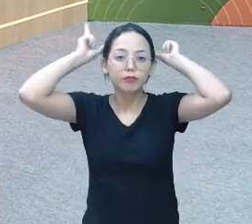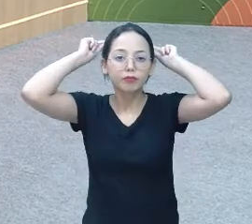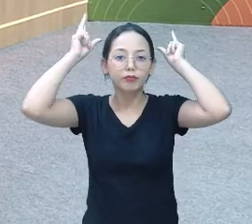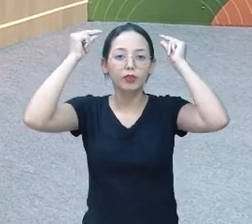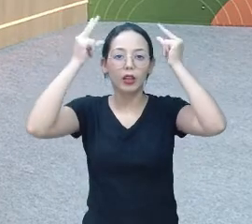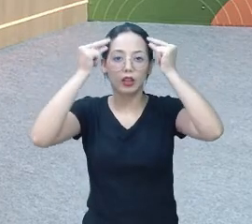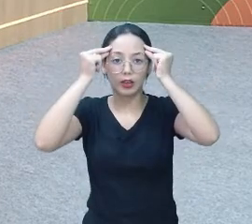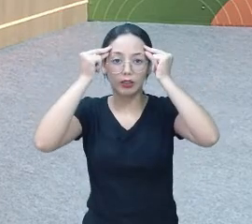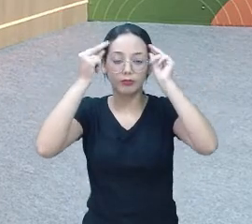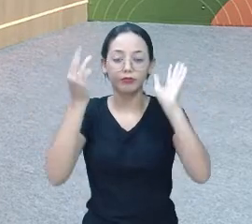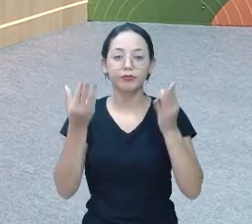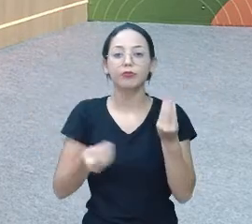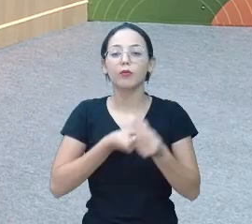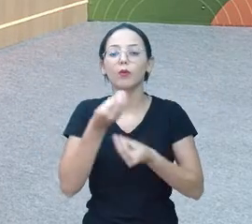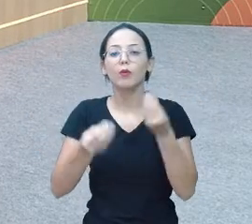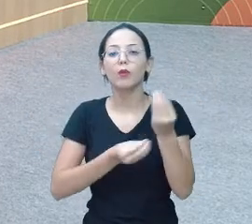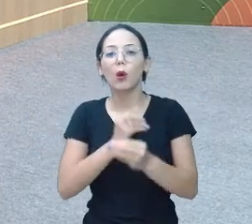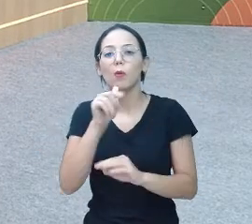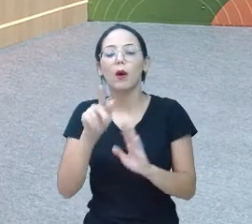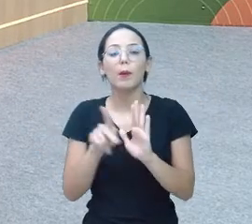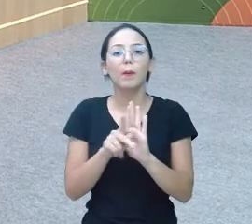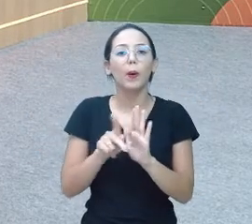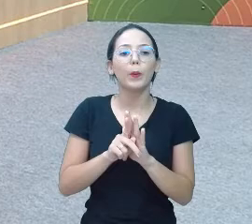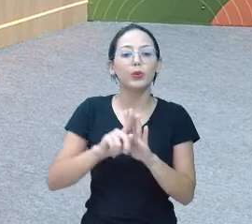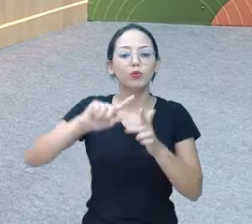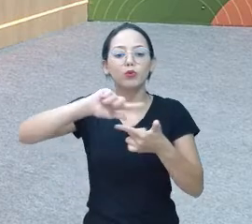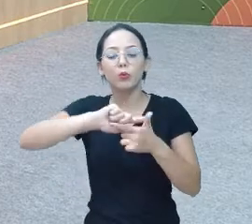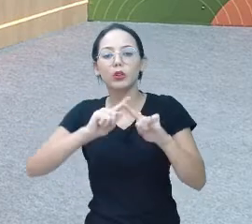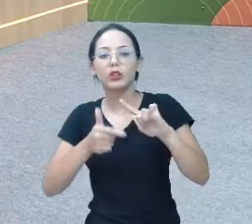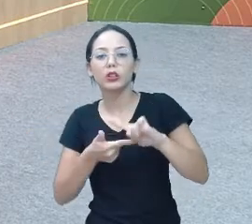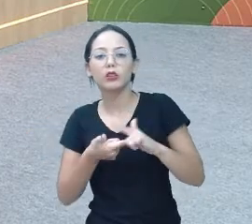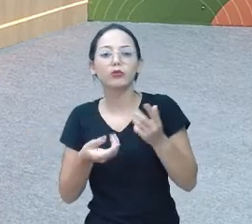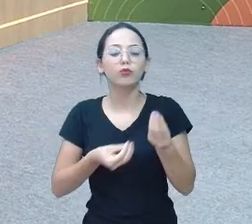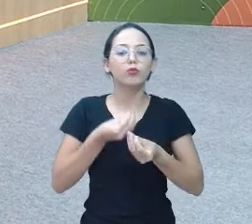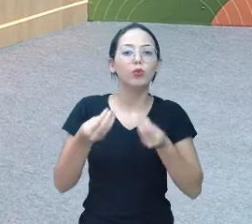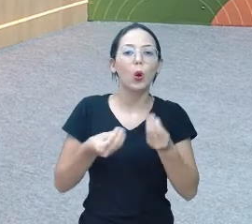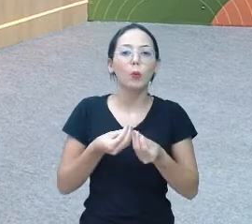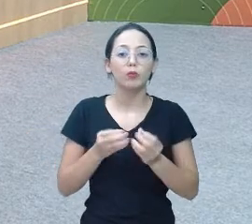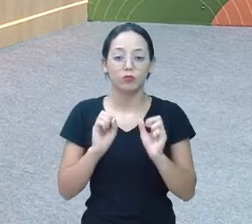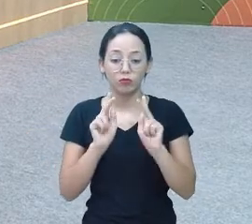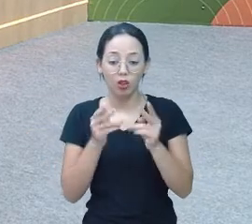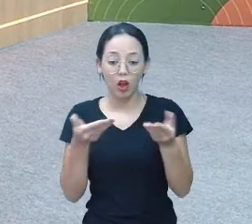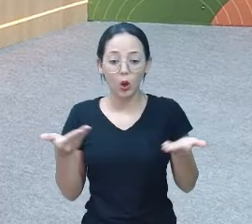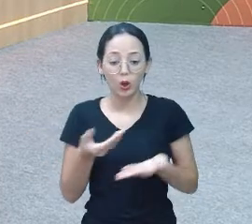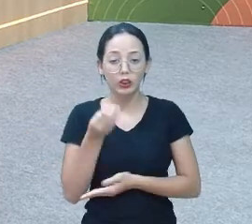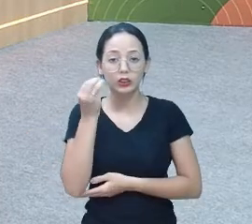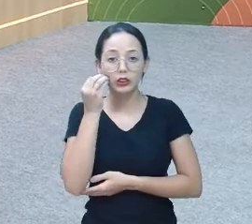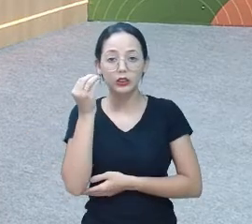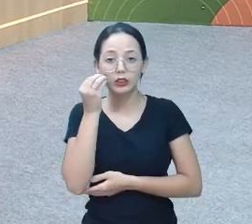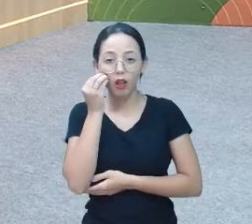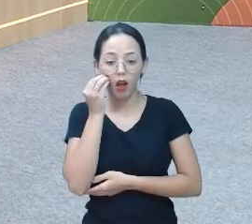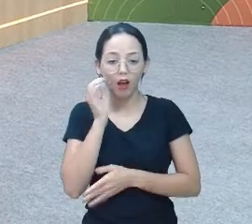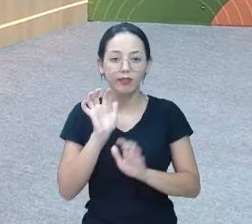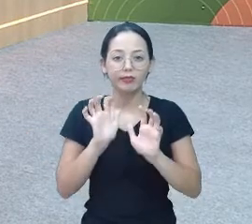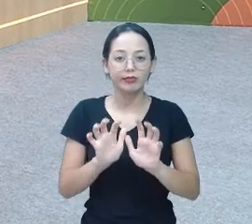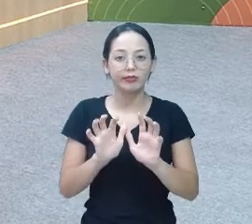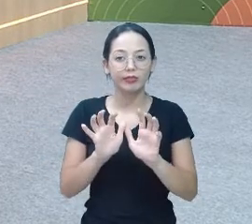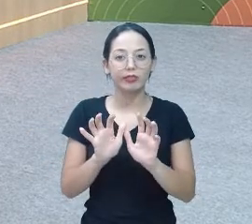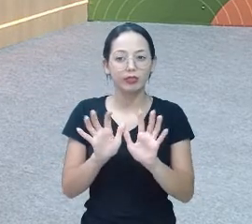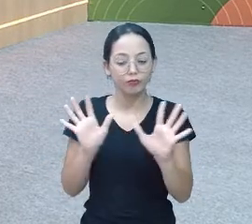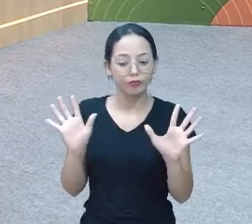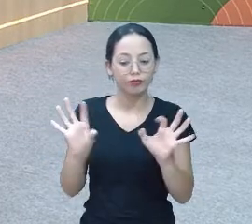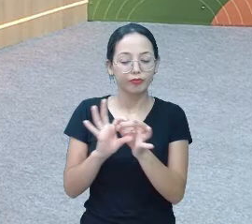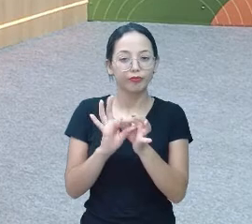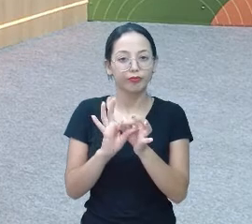geometria egípcia? Como é que é a geometria grega? Então a gente vai tentar nessa primeira parte da aula fazer dessa forma